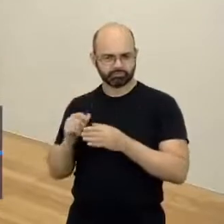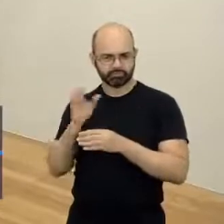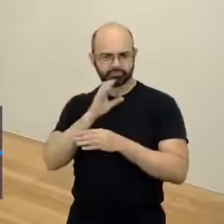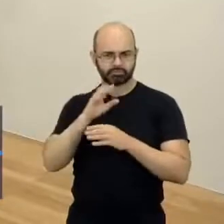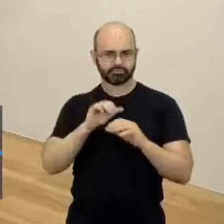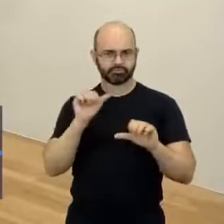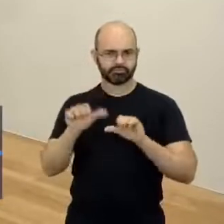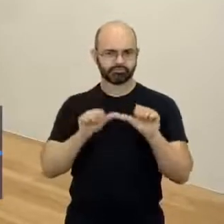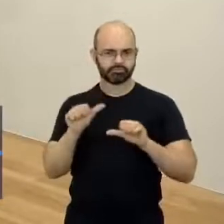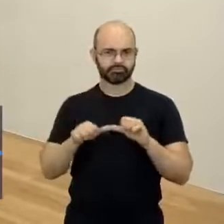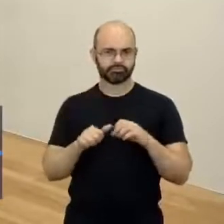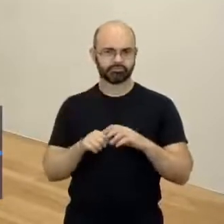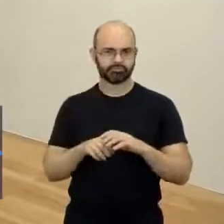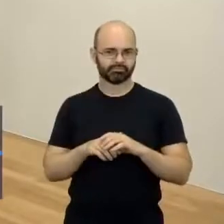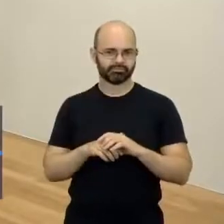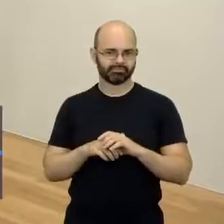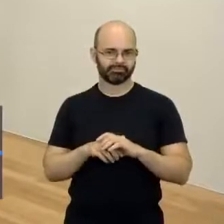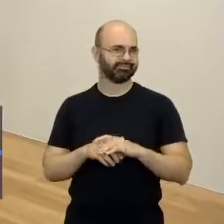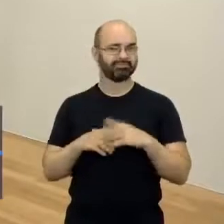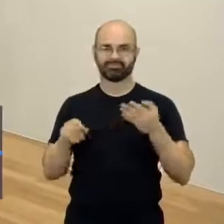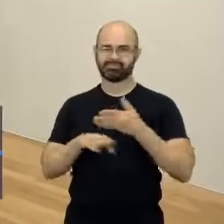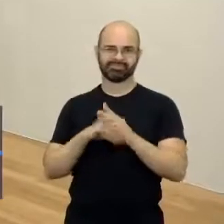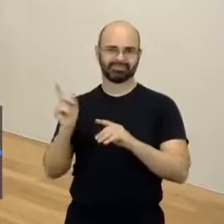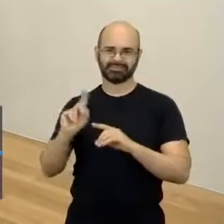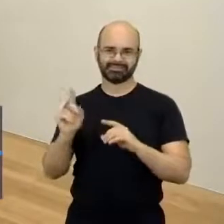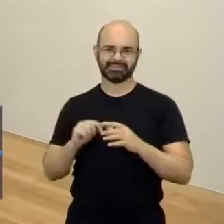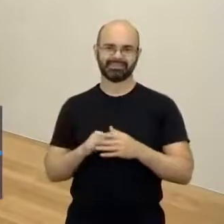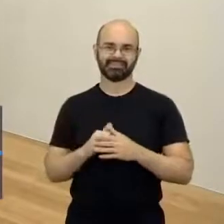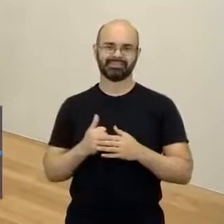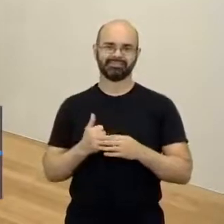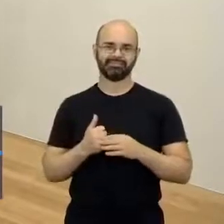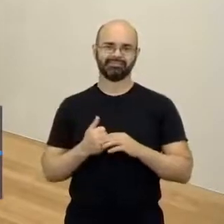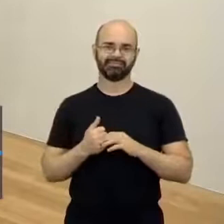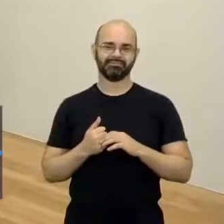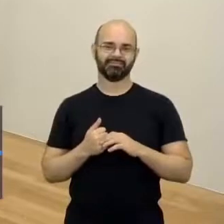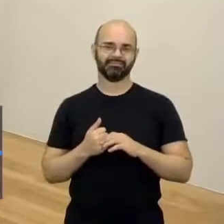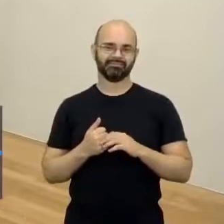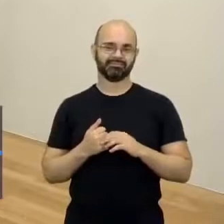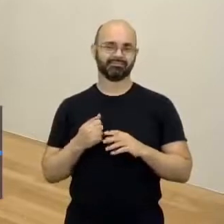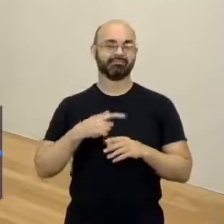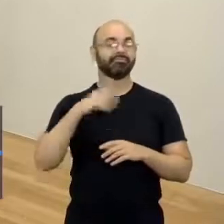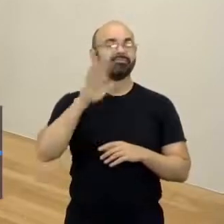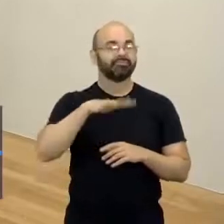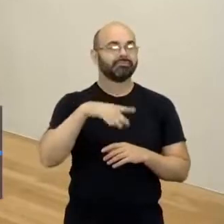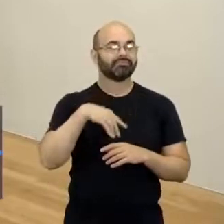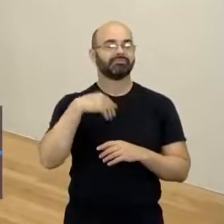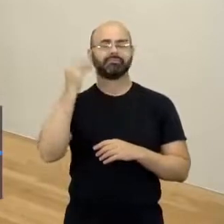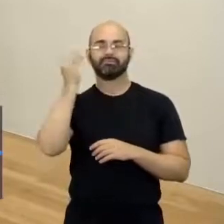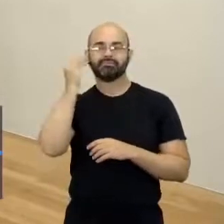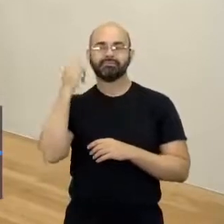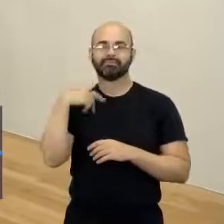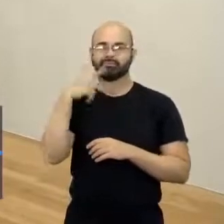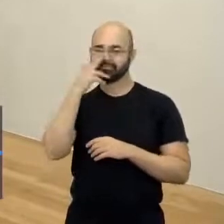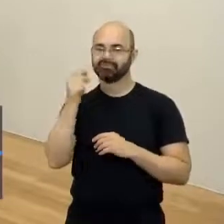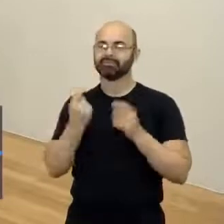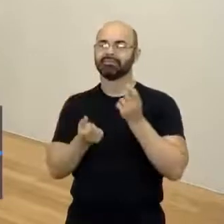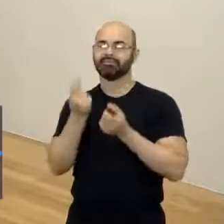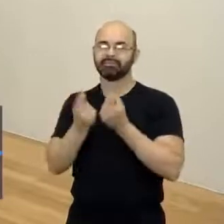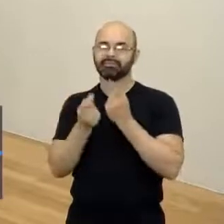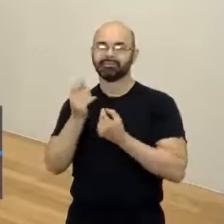Troca. Não vamos entrar, Anderson. Vamos ficar aqui. Troca. Fora. Anderson, vamos comprar